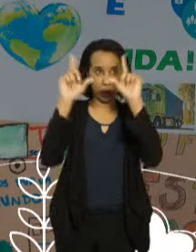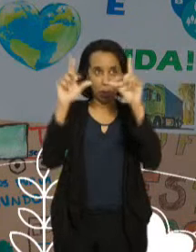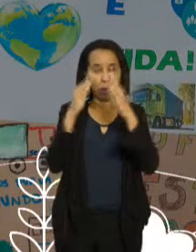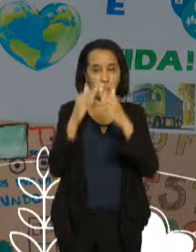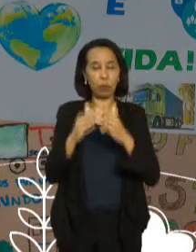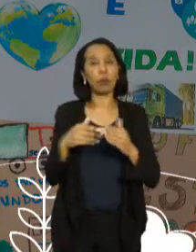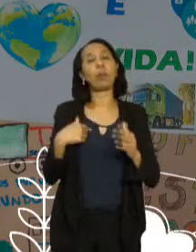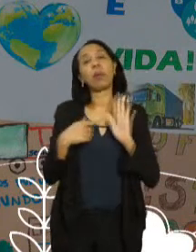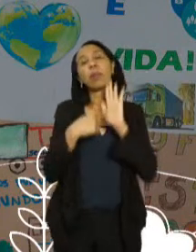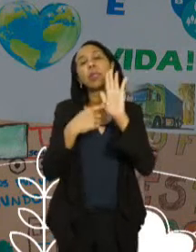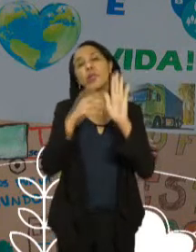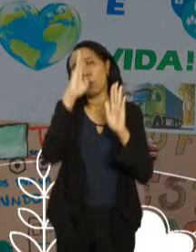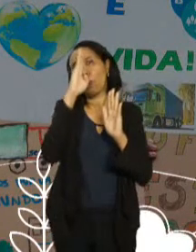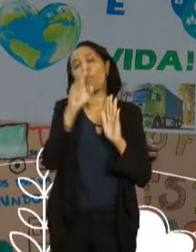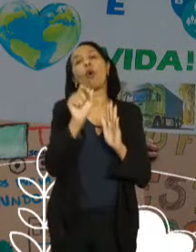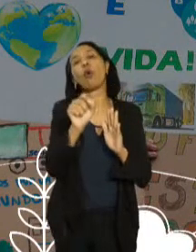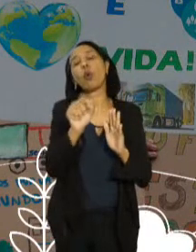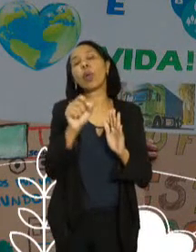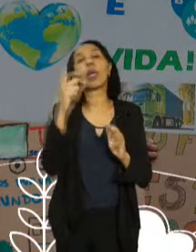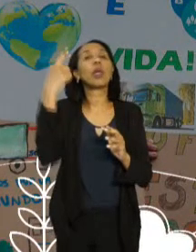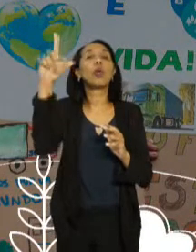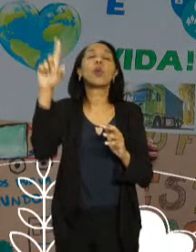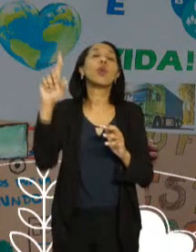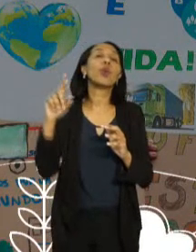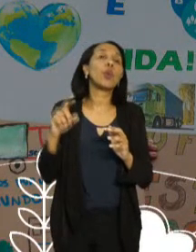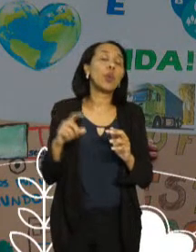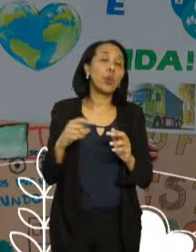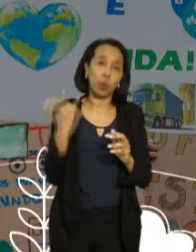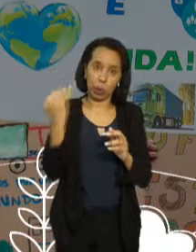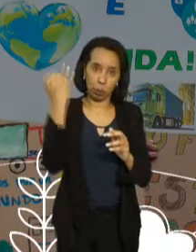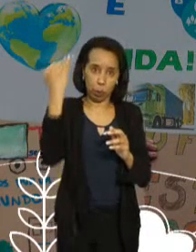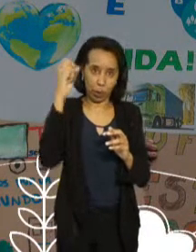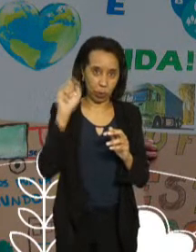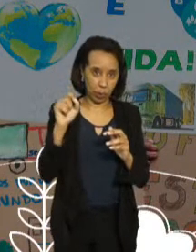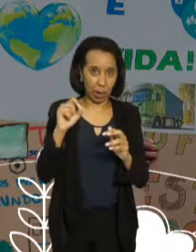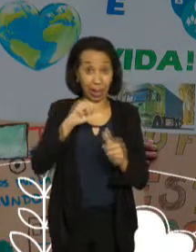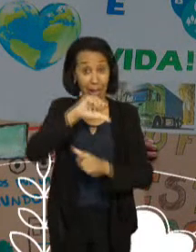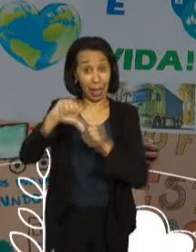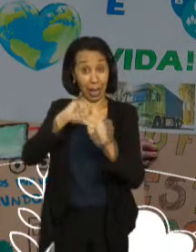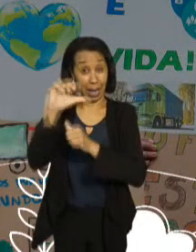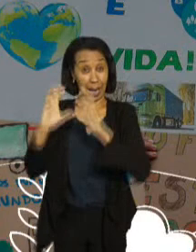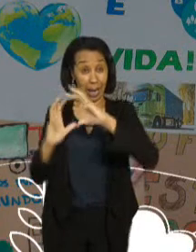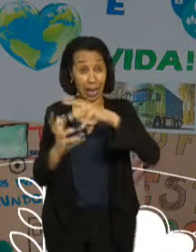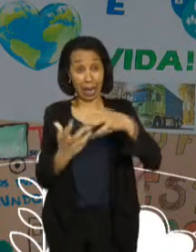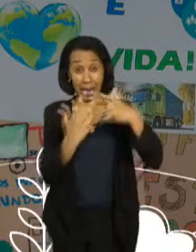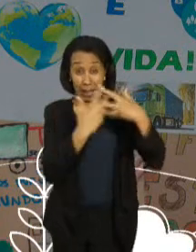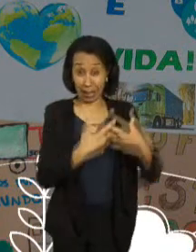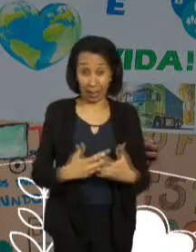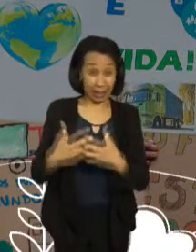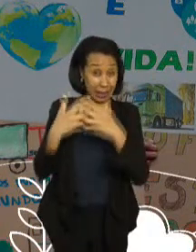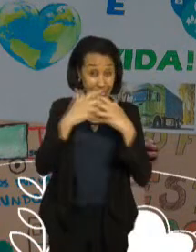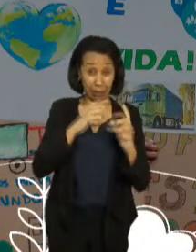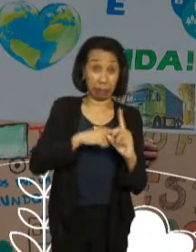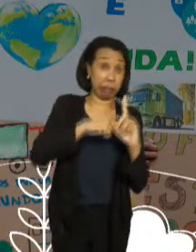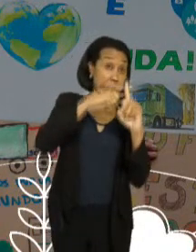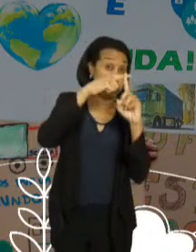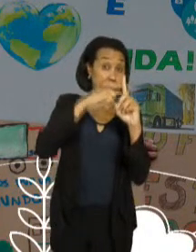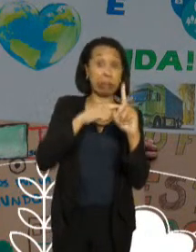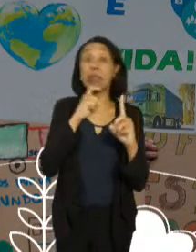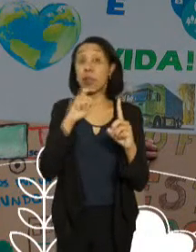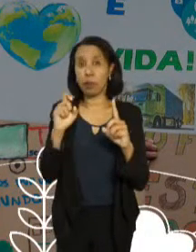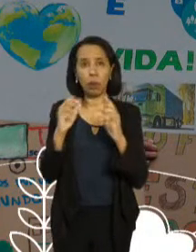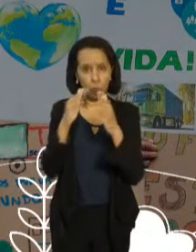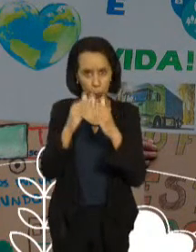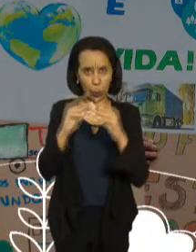minha apresentação foca num outro aspecto muito ligado à questão das mudanças climáticas. Pediria para passar o slide,